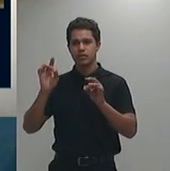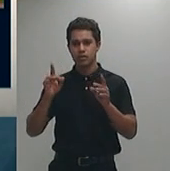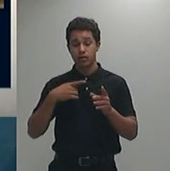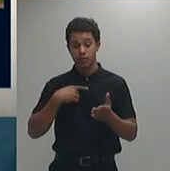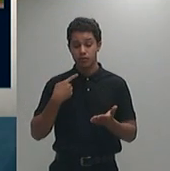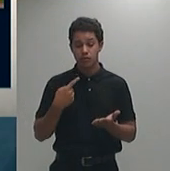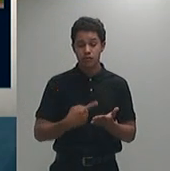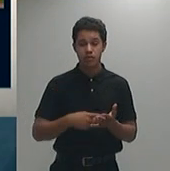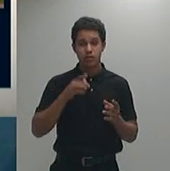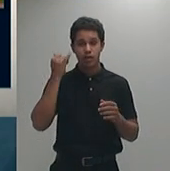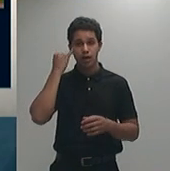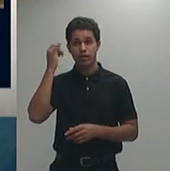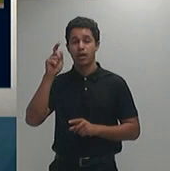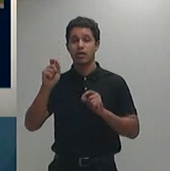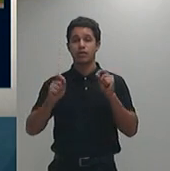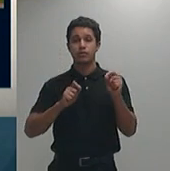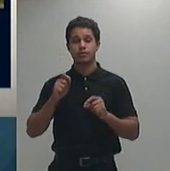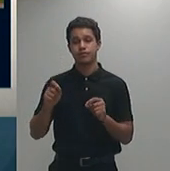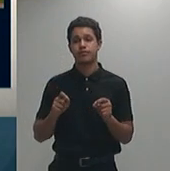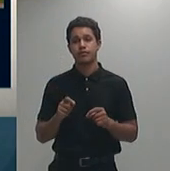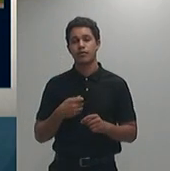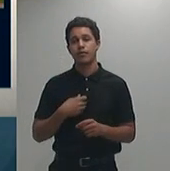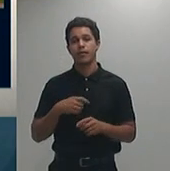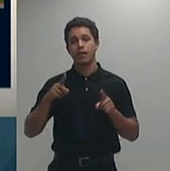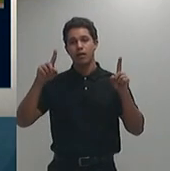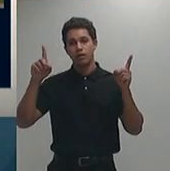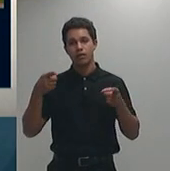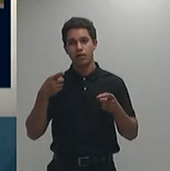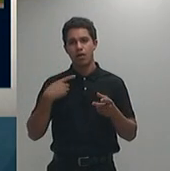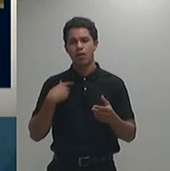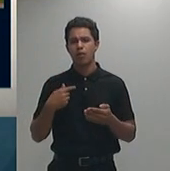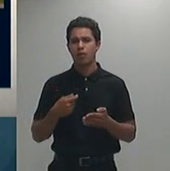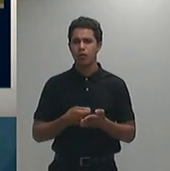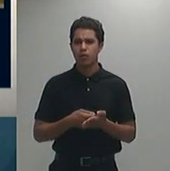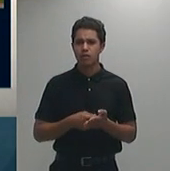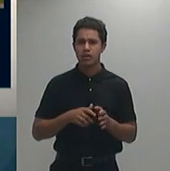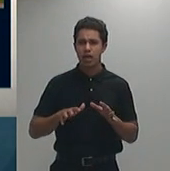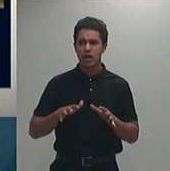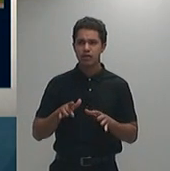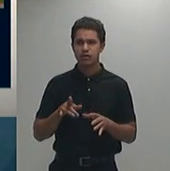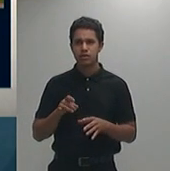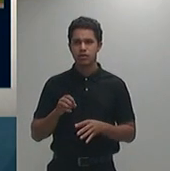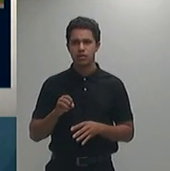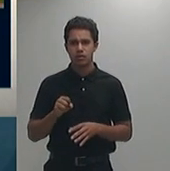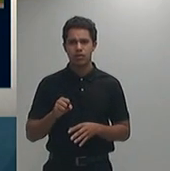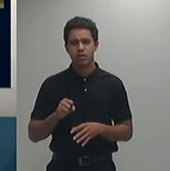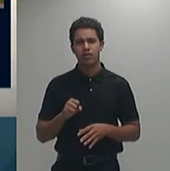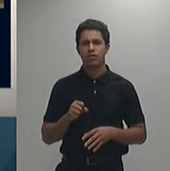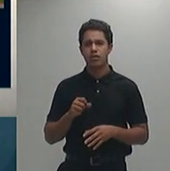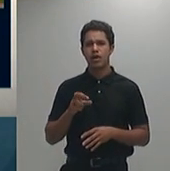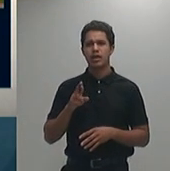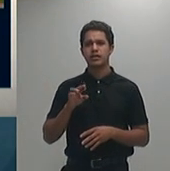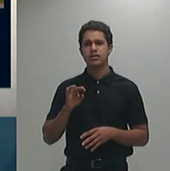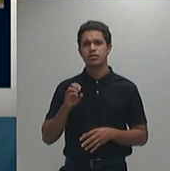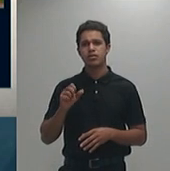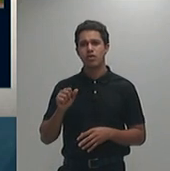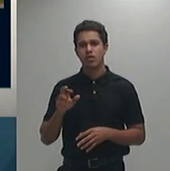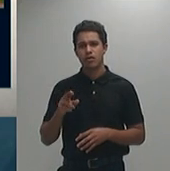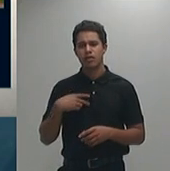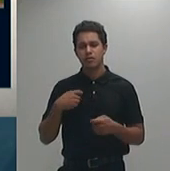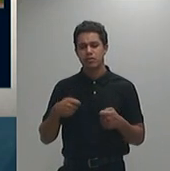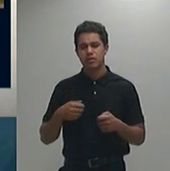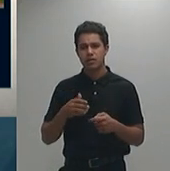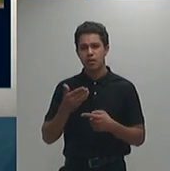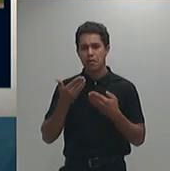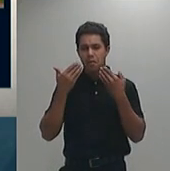a tese de que "a propositura da ação de ação rescisória sem a presença